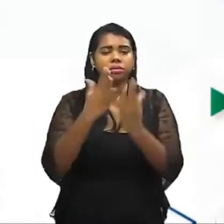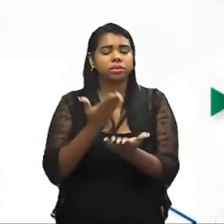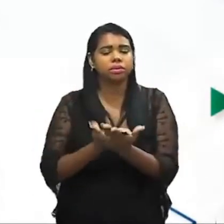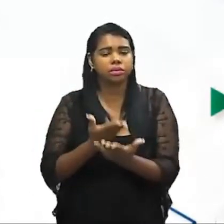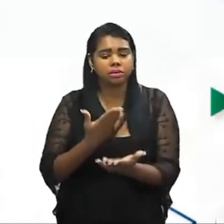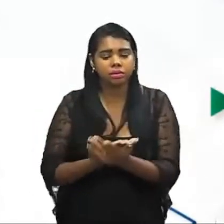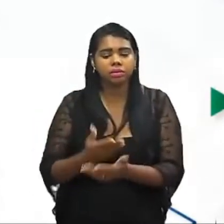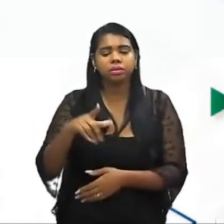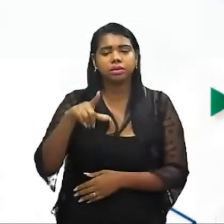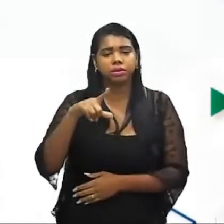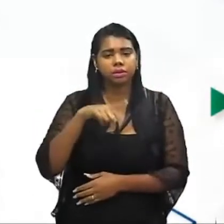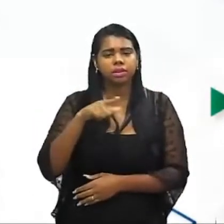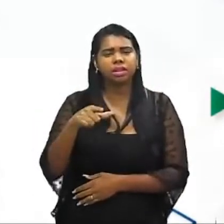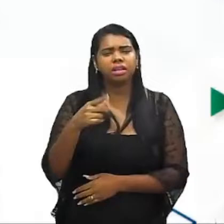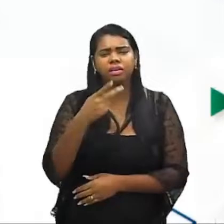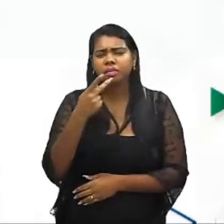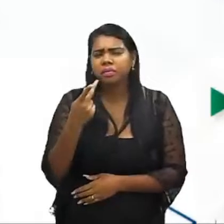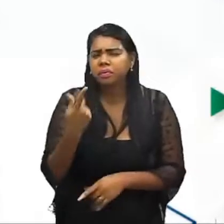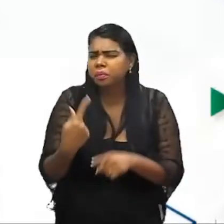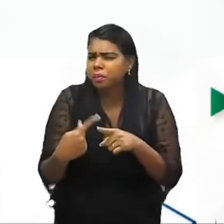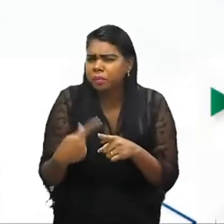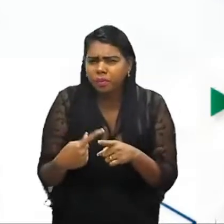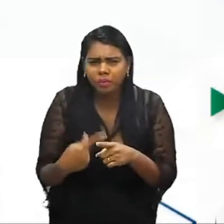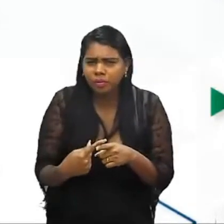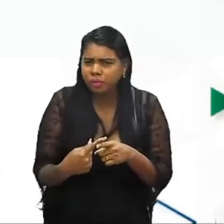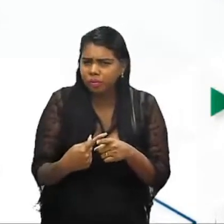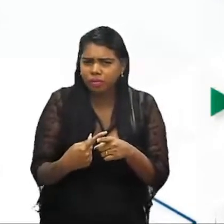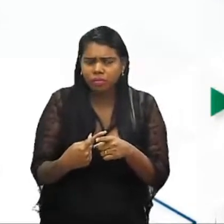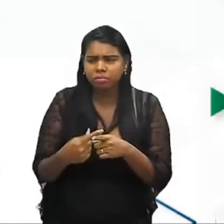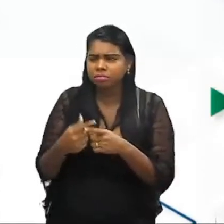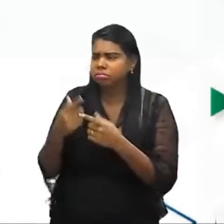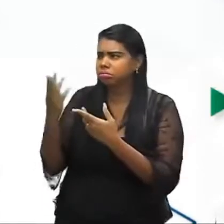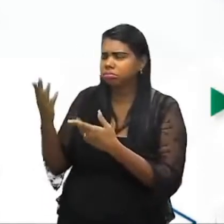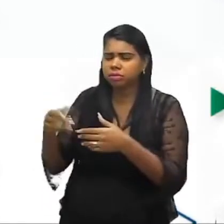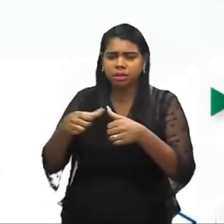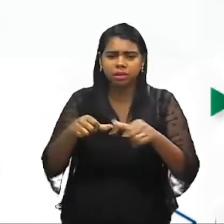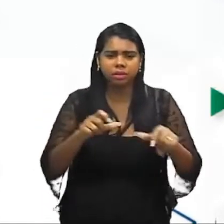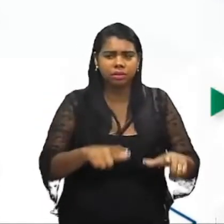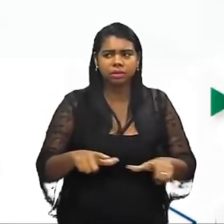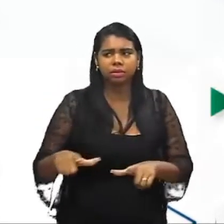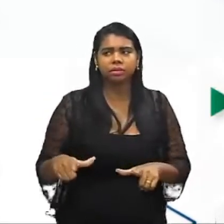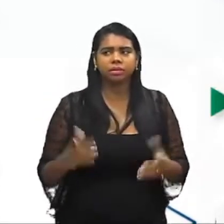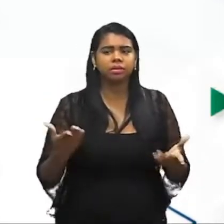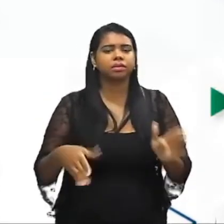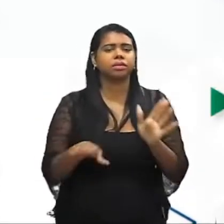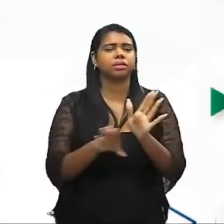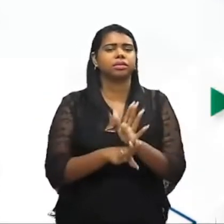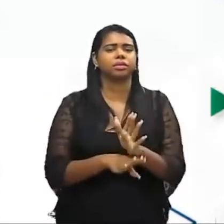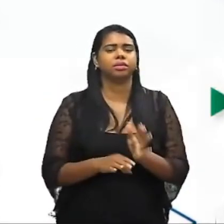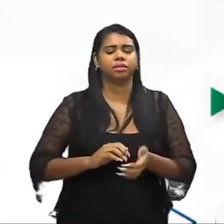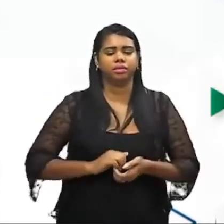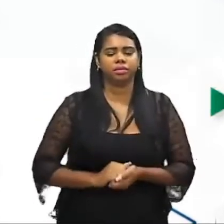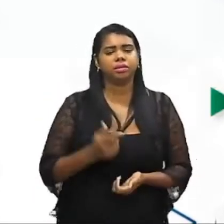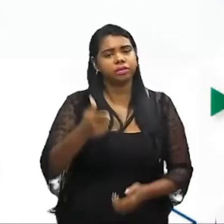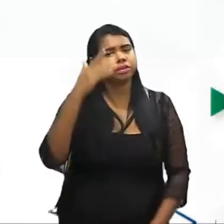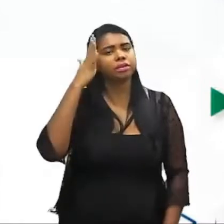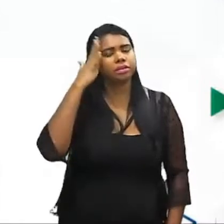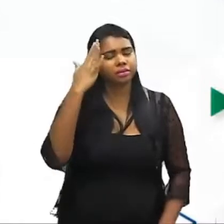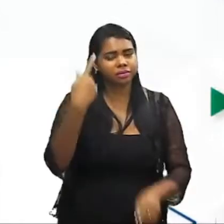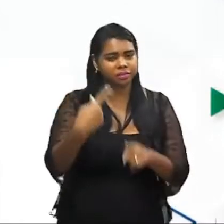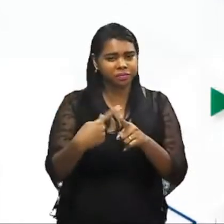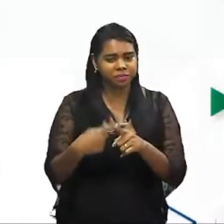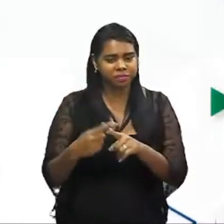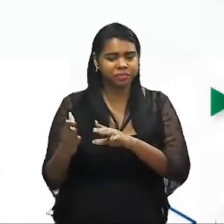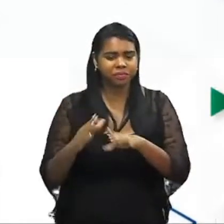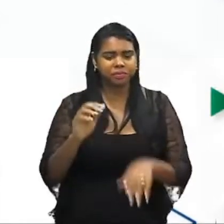lá. E aí você diz assim, por que aquela escultura está ali naquele ambiente? Pronto, agora chegou a hora de você entender por quê.